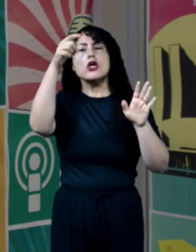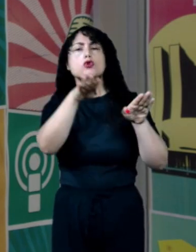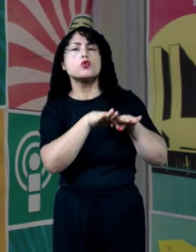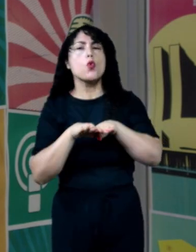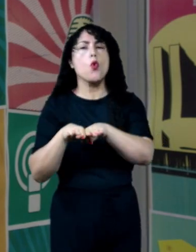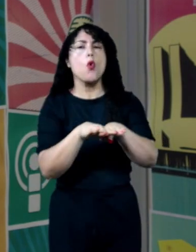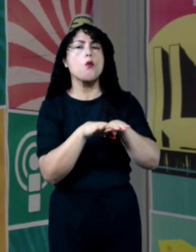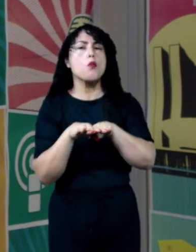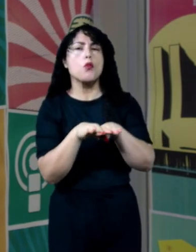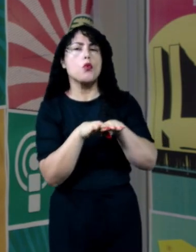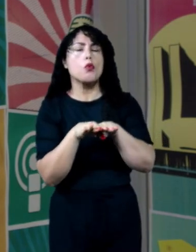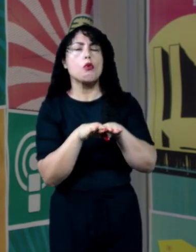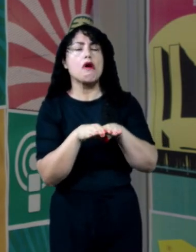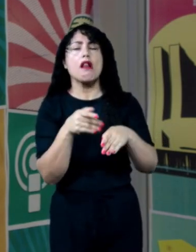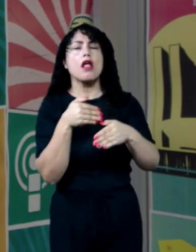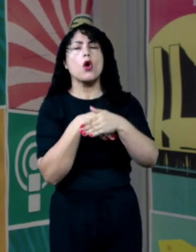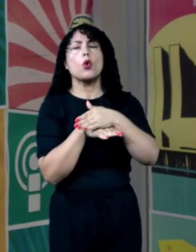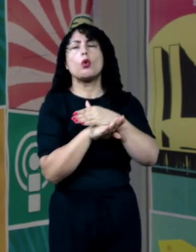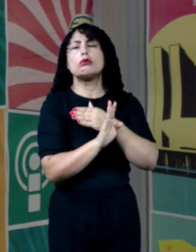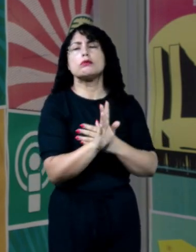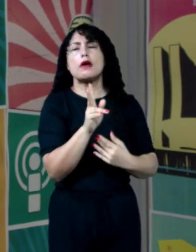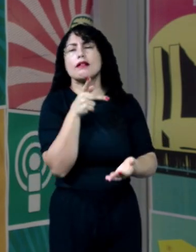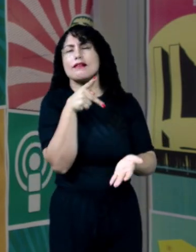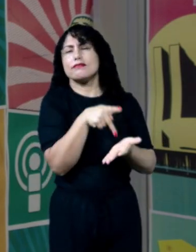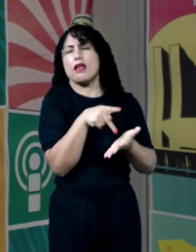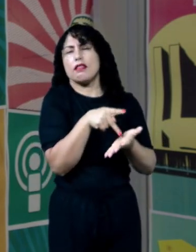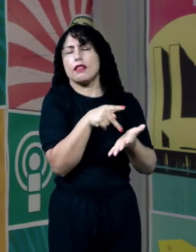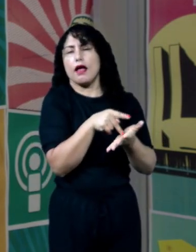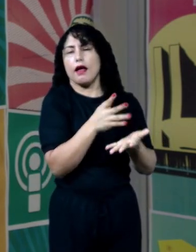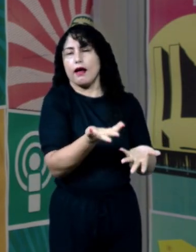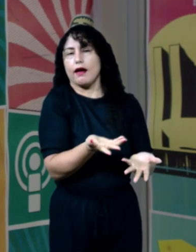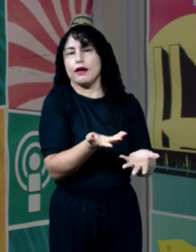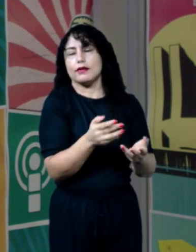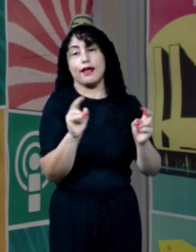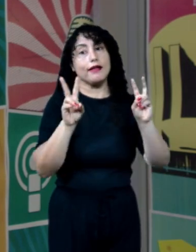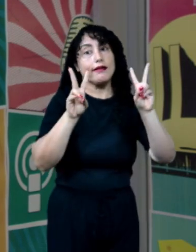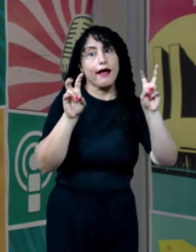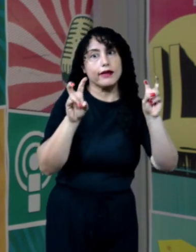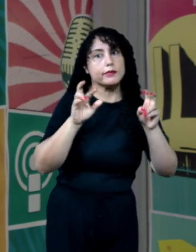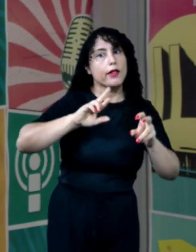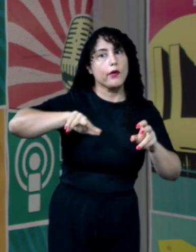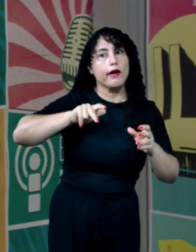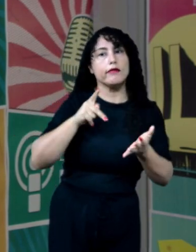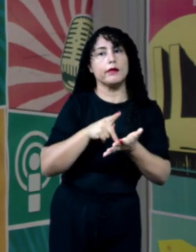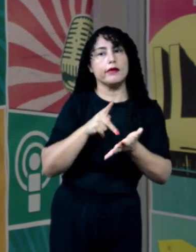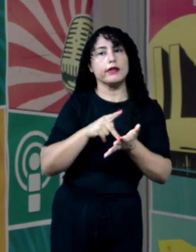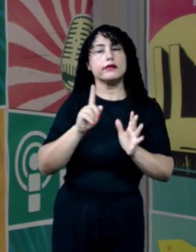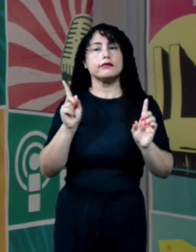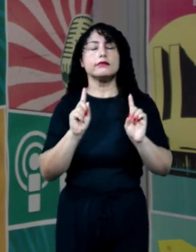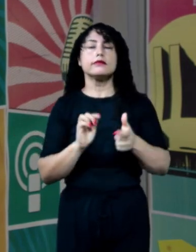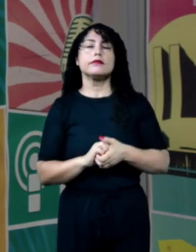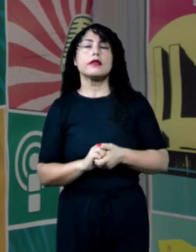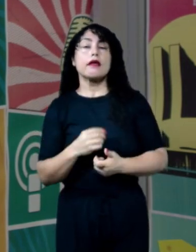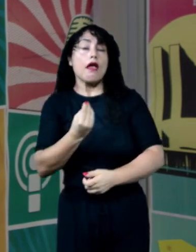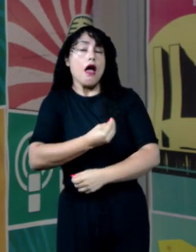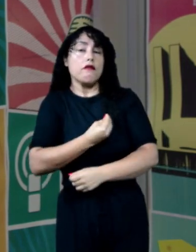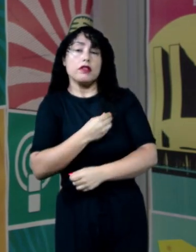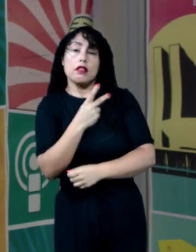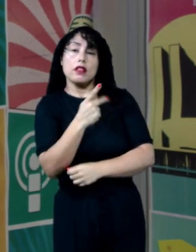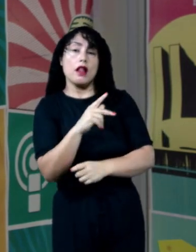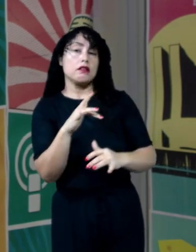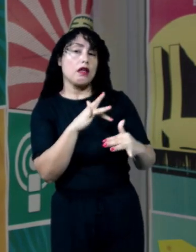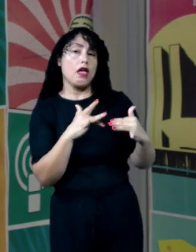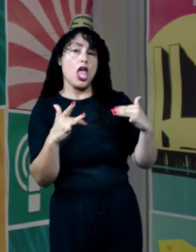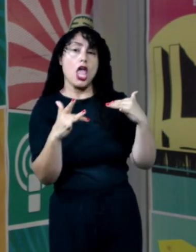pessoa estar acostumada com aquelas verdades, né, entre aspas, tá, gente? E aquilo guia a vida dela, e aí tem uma rede